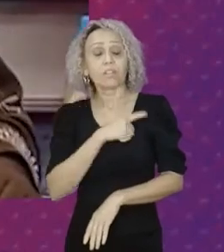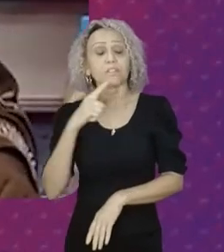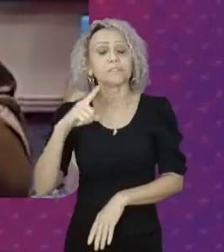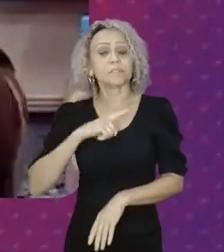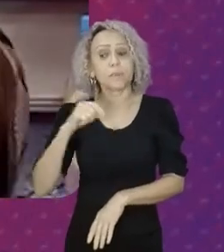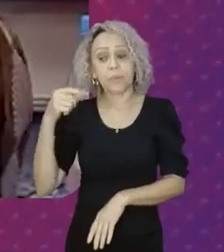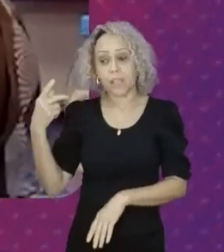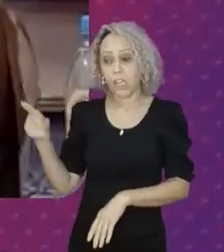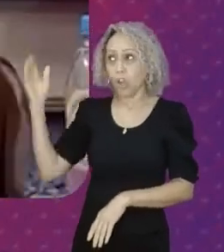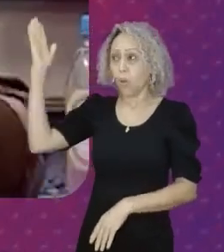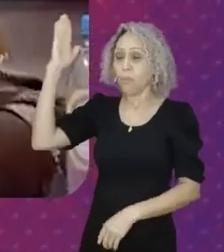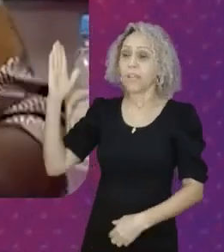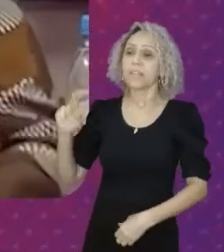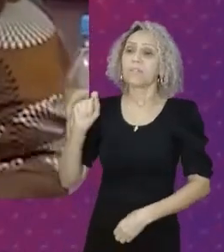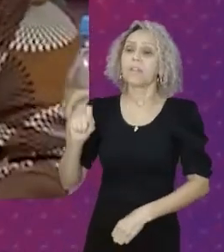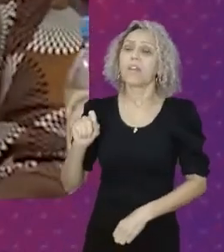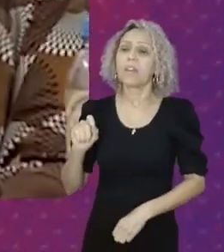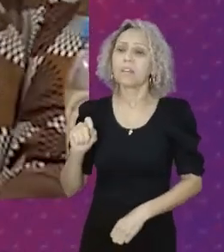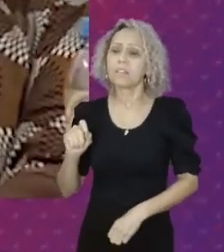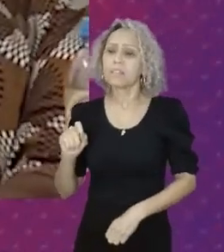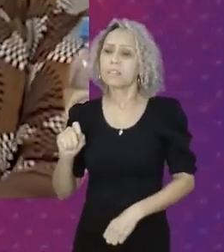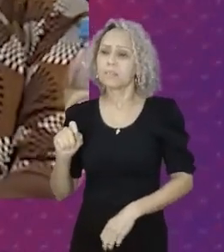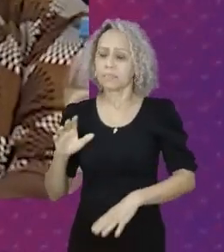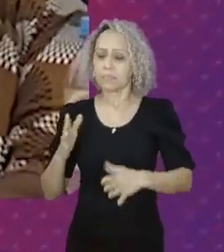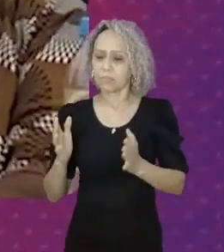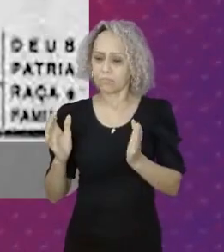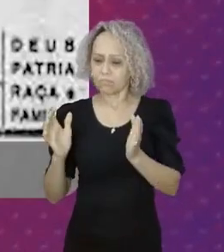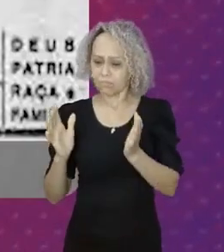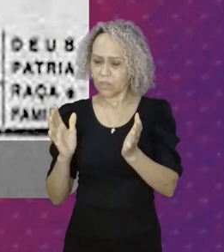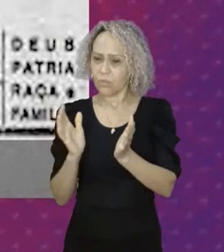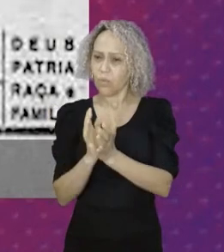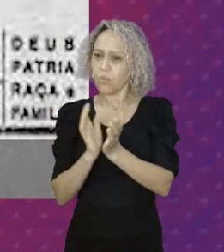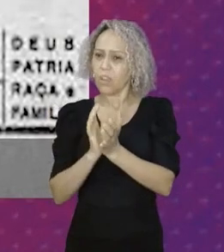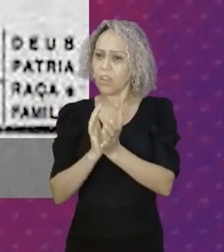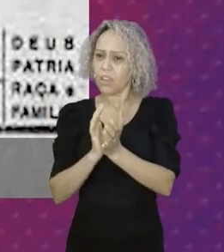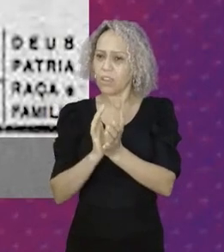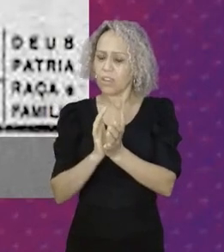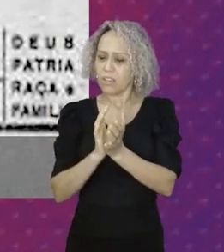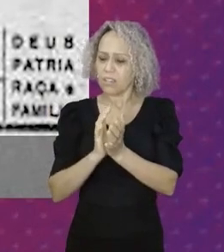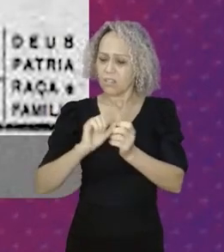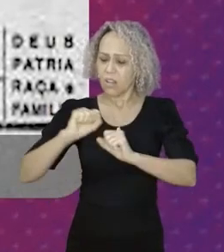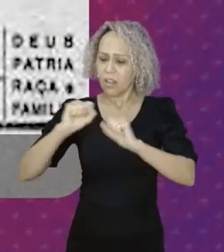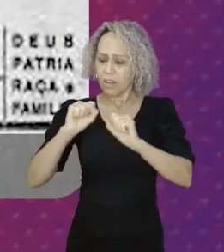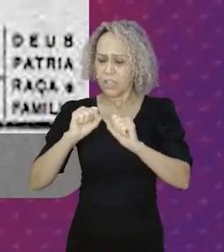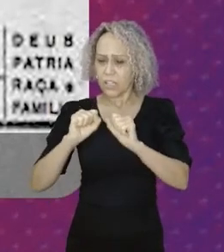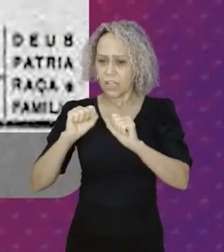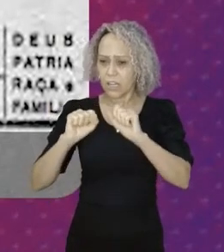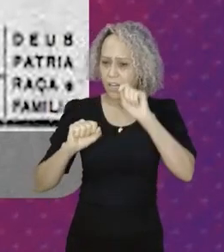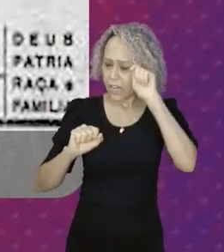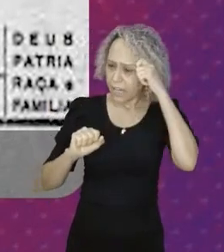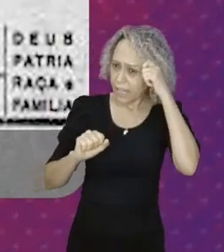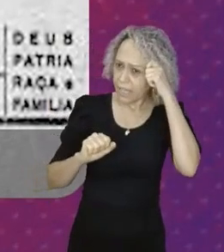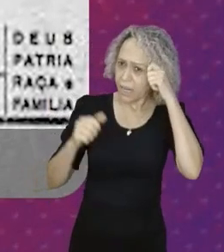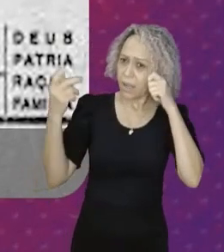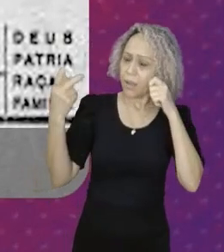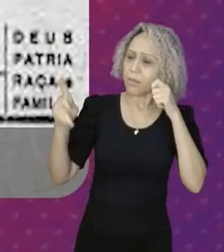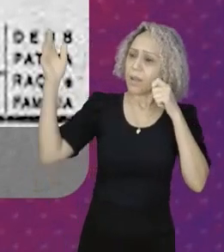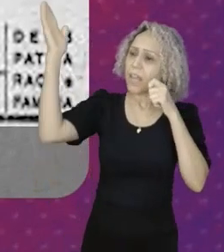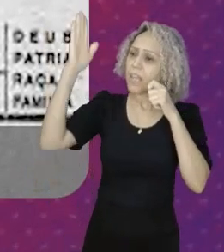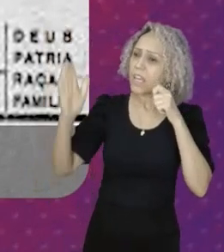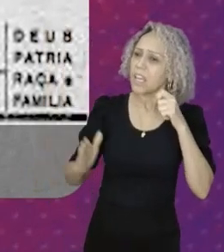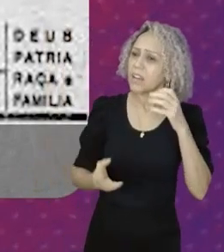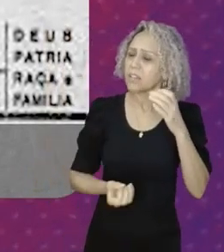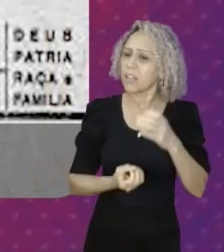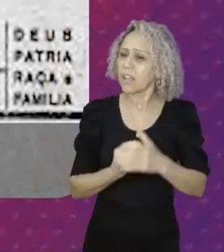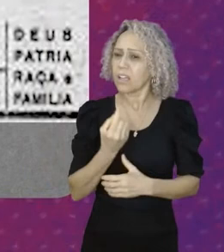Brasil, que foi a Frente Negra Brasileira, instituída em 1931, e que tinha um